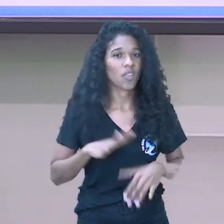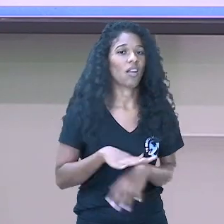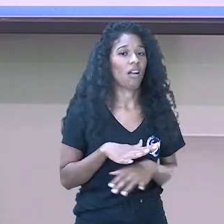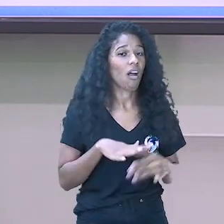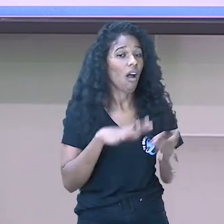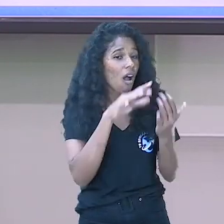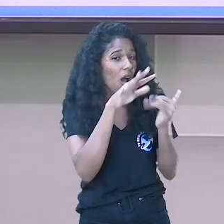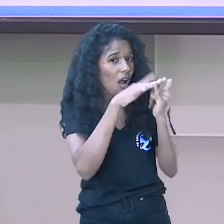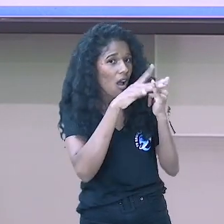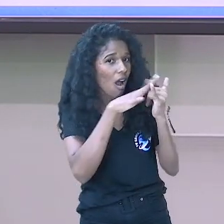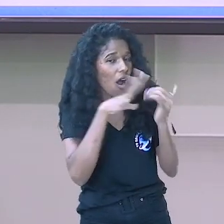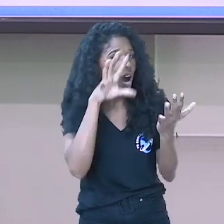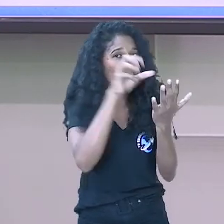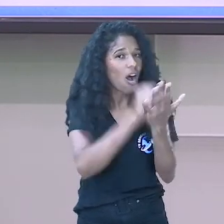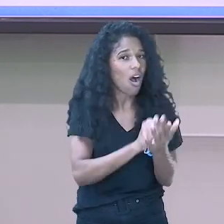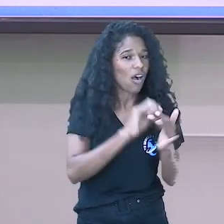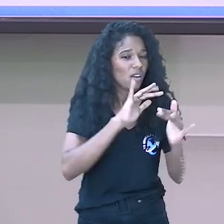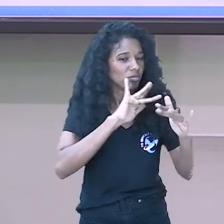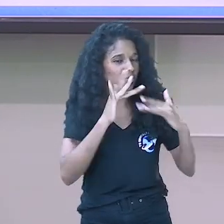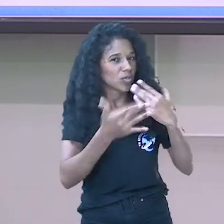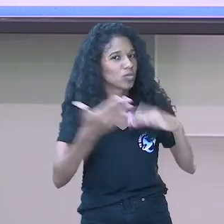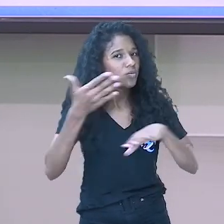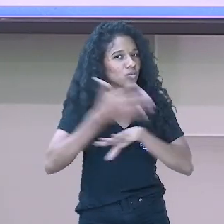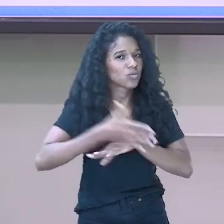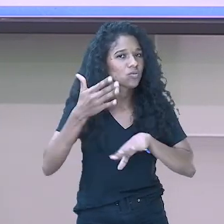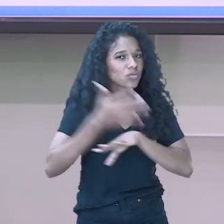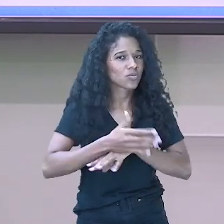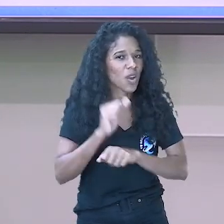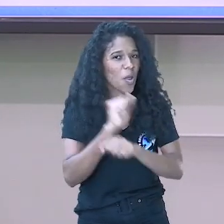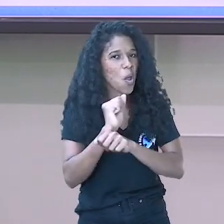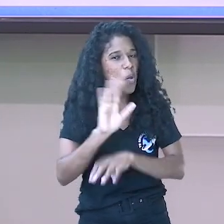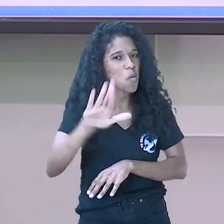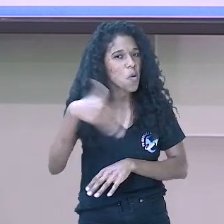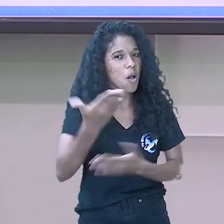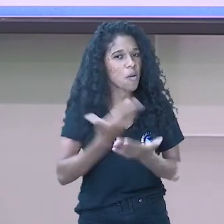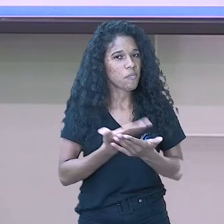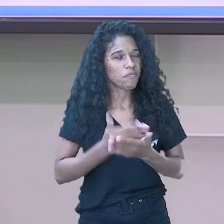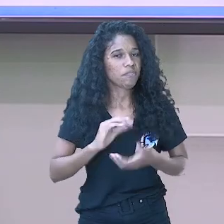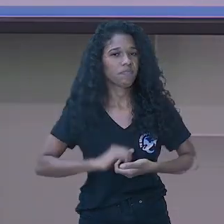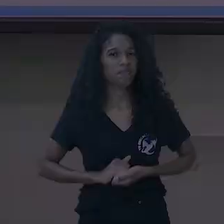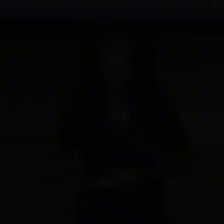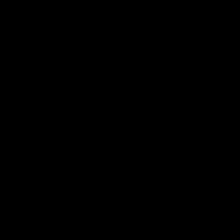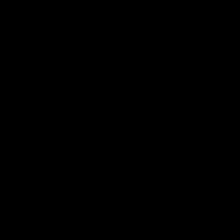canal do YouTube, acesse as nossas redes sociais e eu espero vocês na próxima aula.